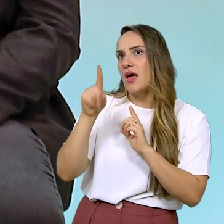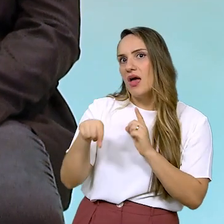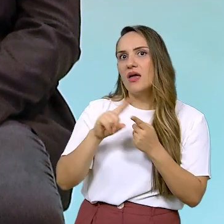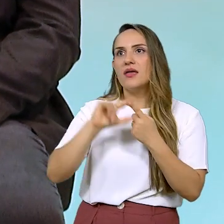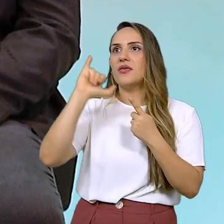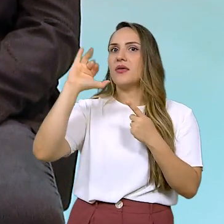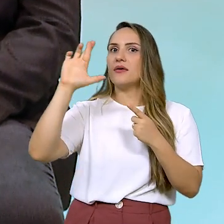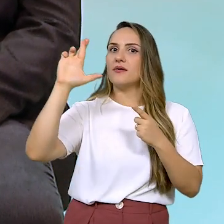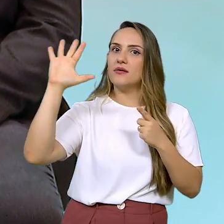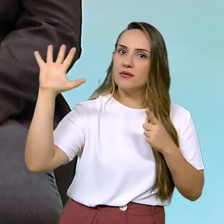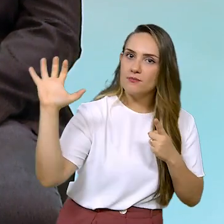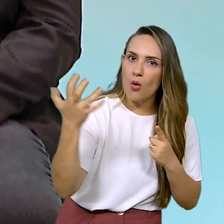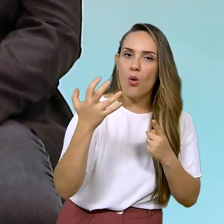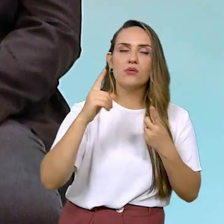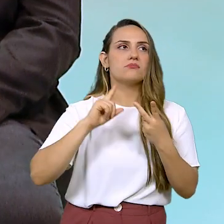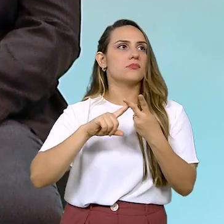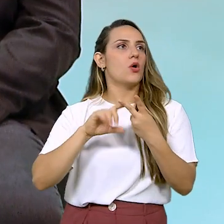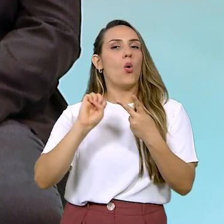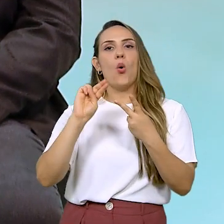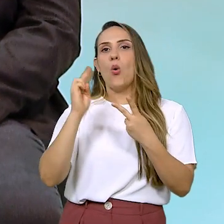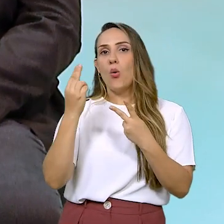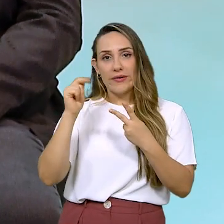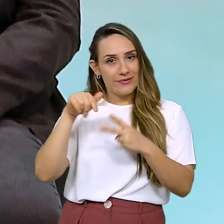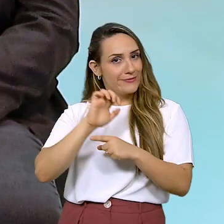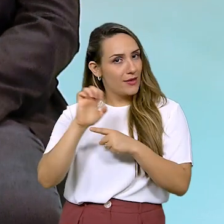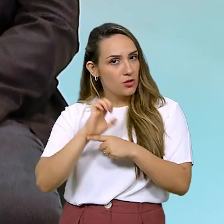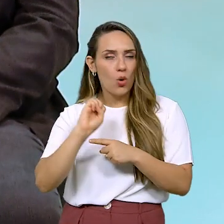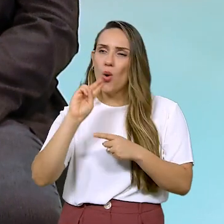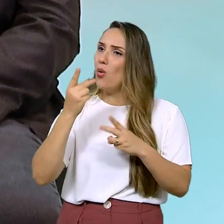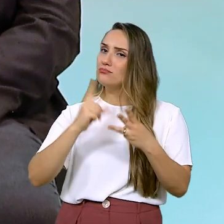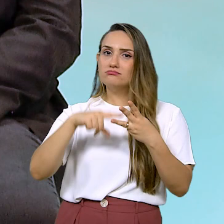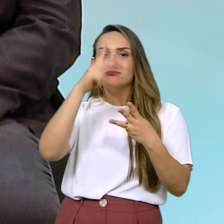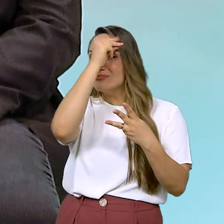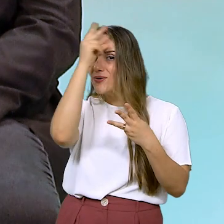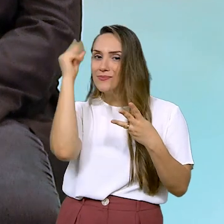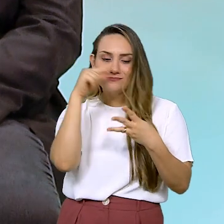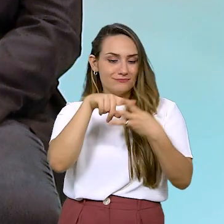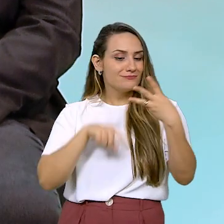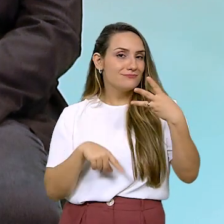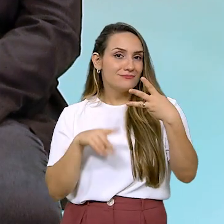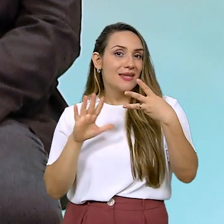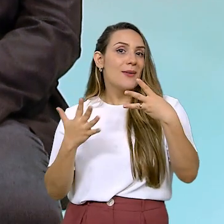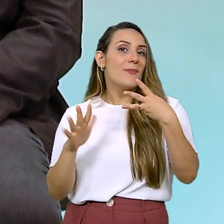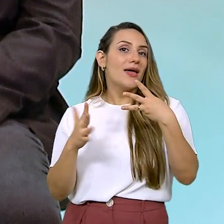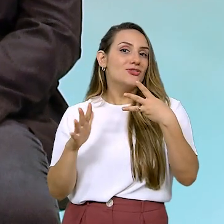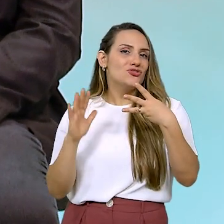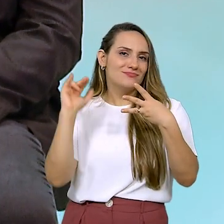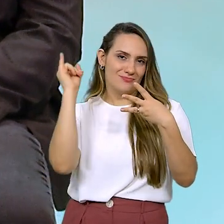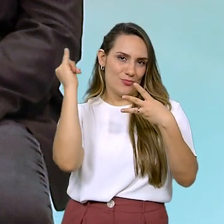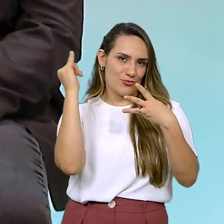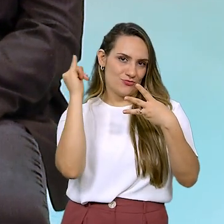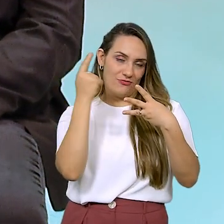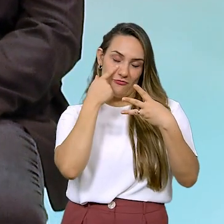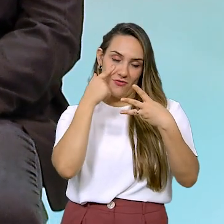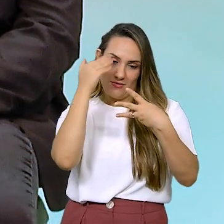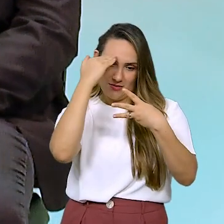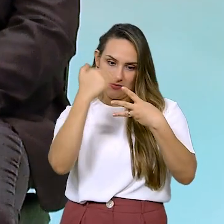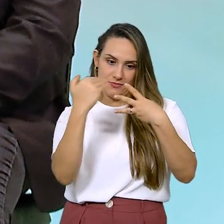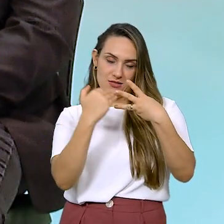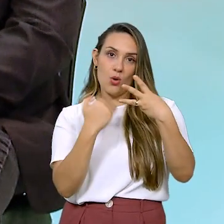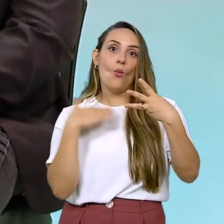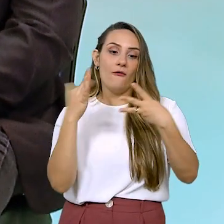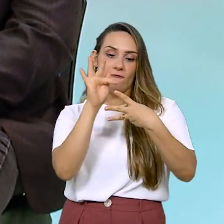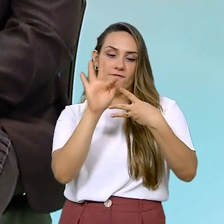Receita Federal, seja eventualmente ao fisco estadual ou mesmo municipal, dependendo do tipo do tributo, né, de acordo